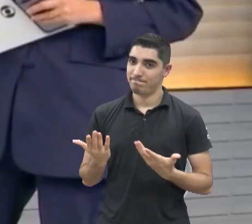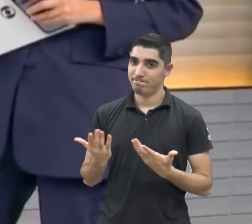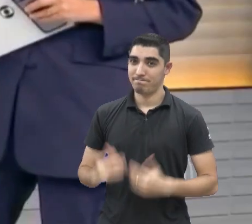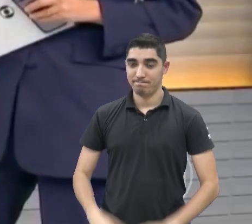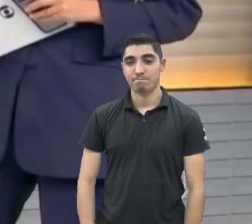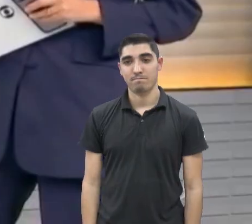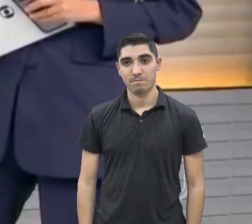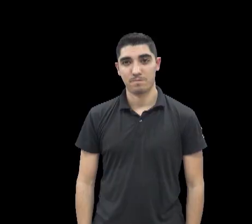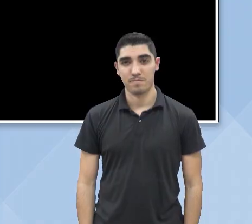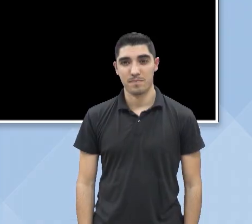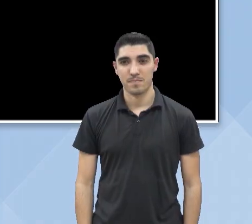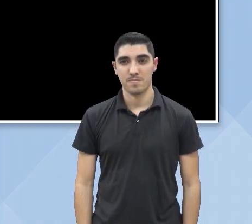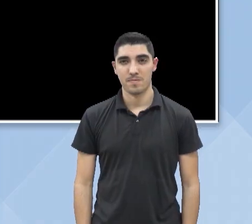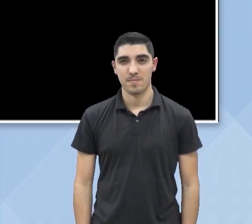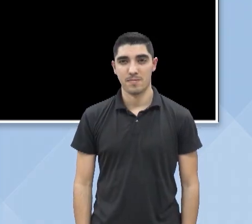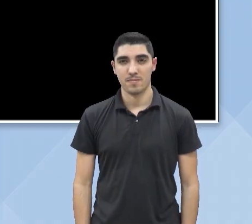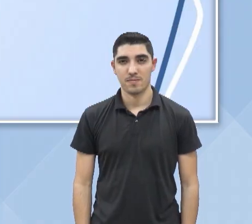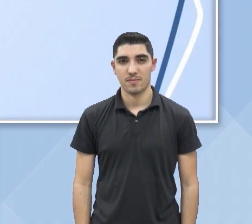E vamos falar.